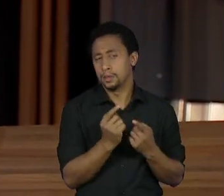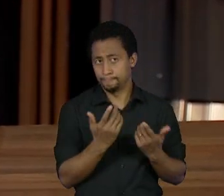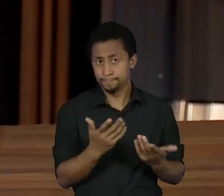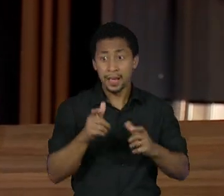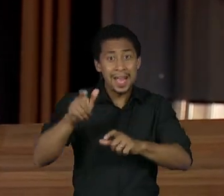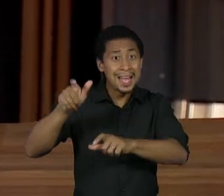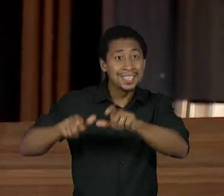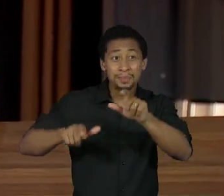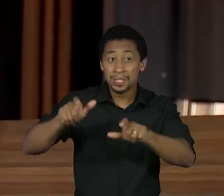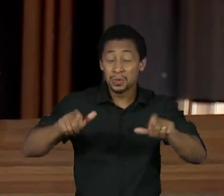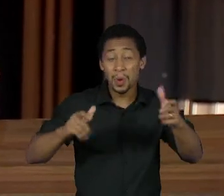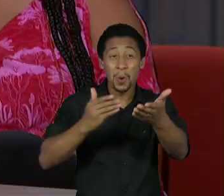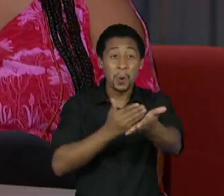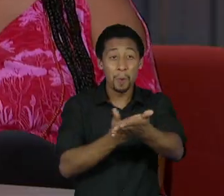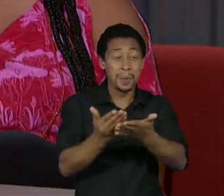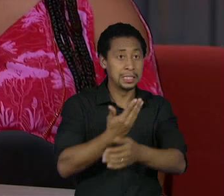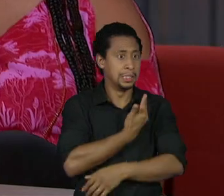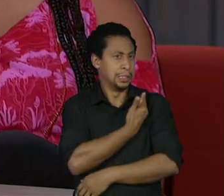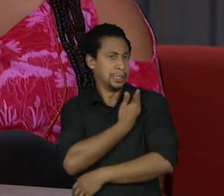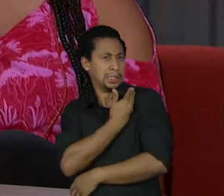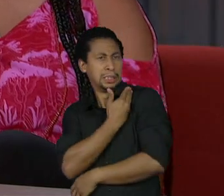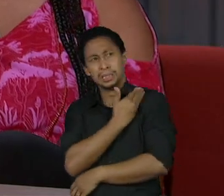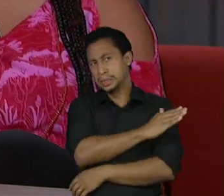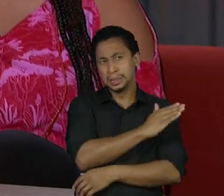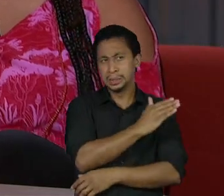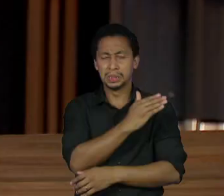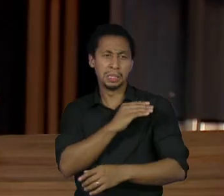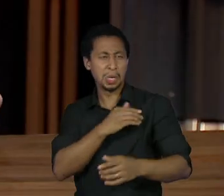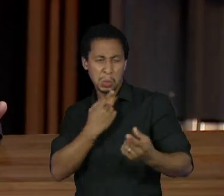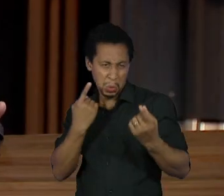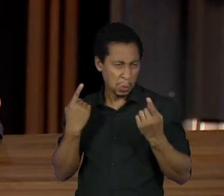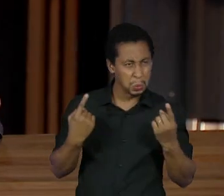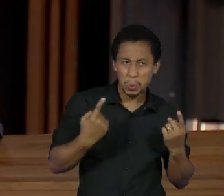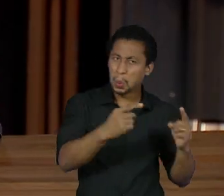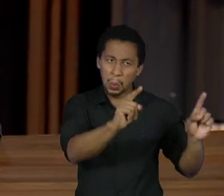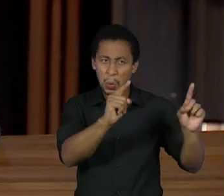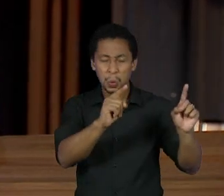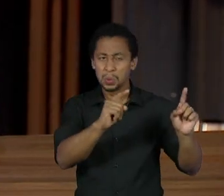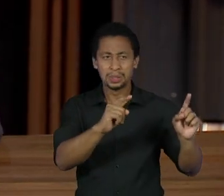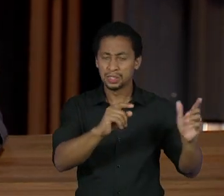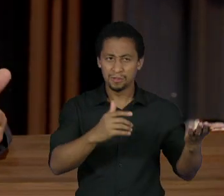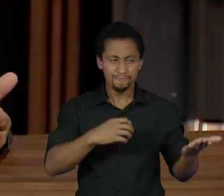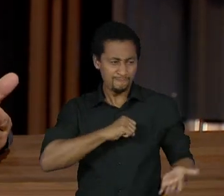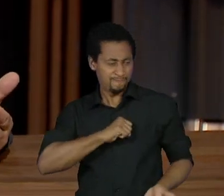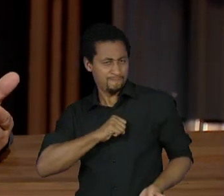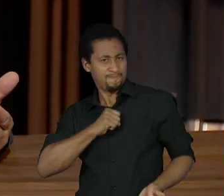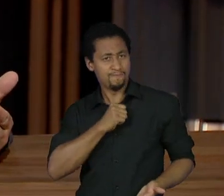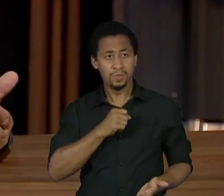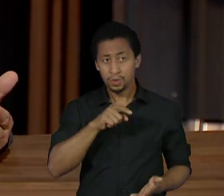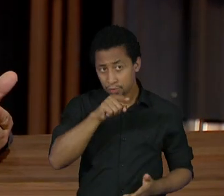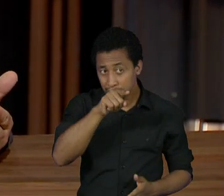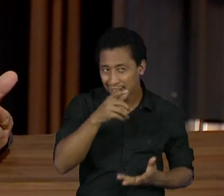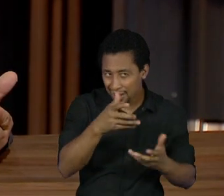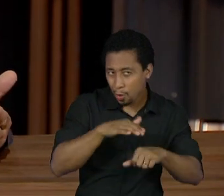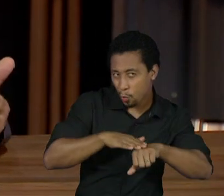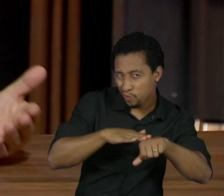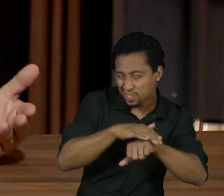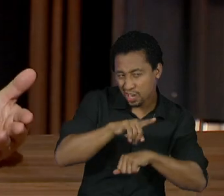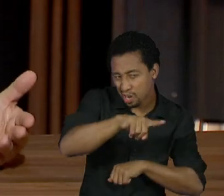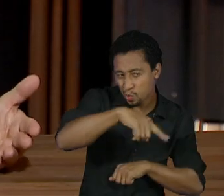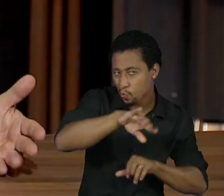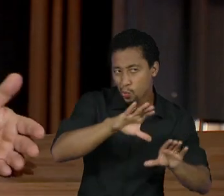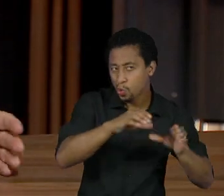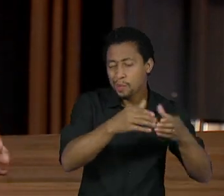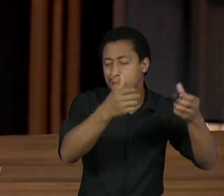com preconceito com relação a feministas, com relação a militantes. Você não quer conversar com eles e contar como é